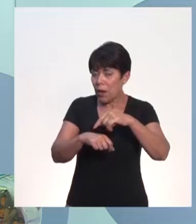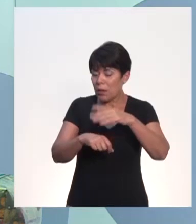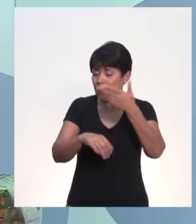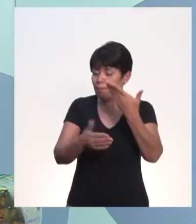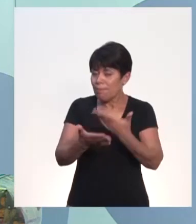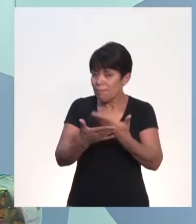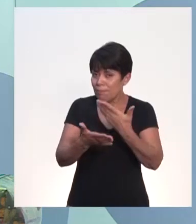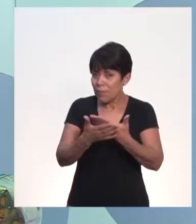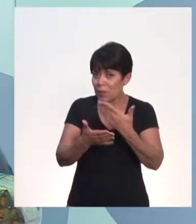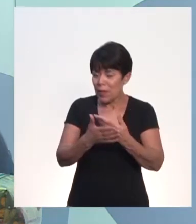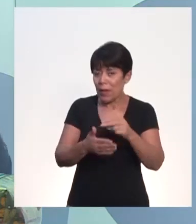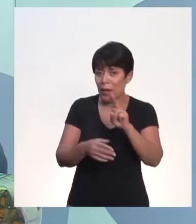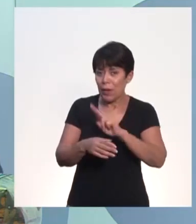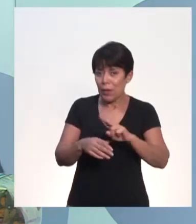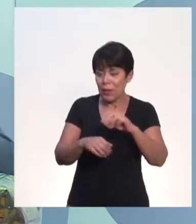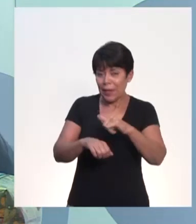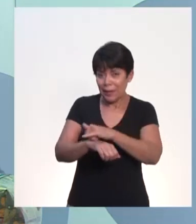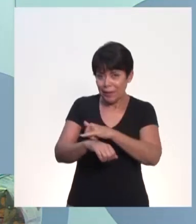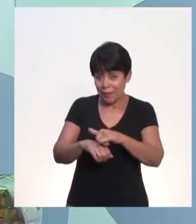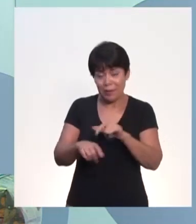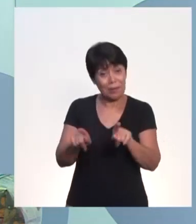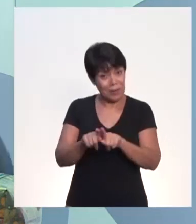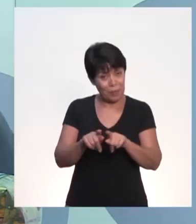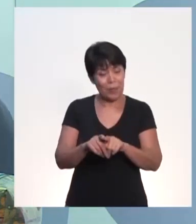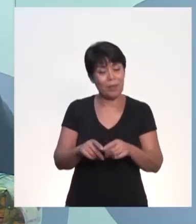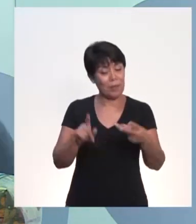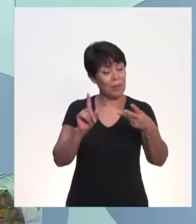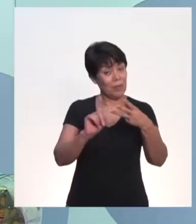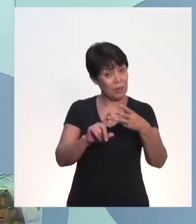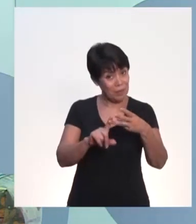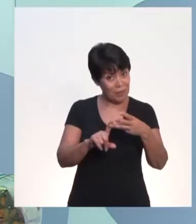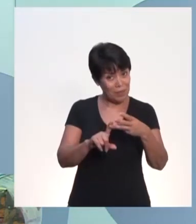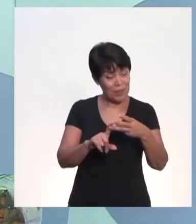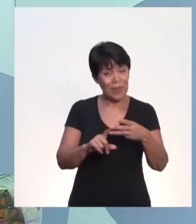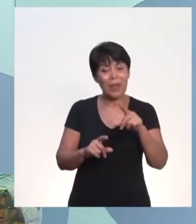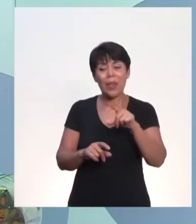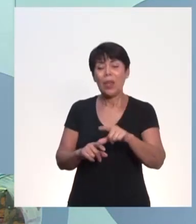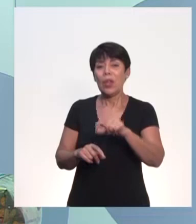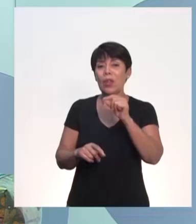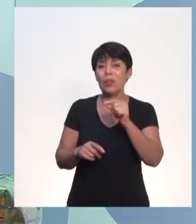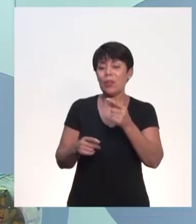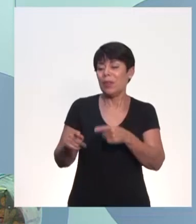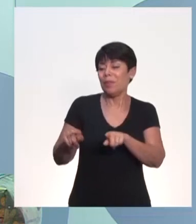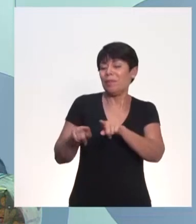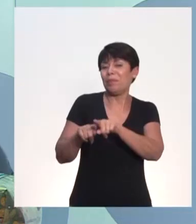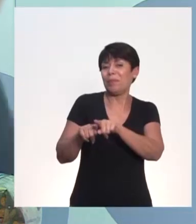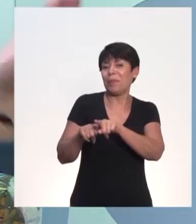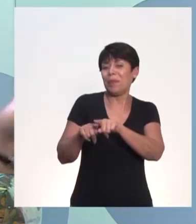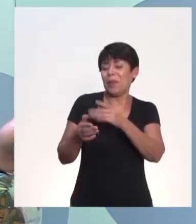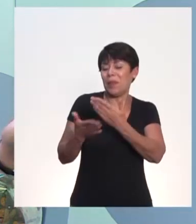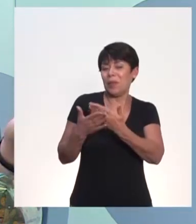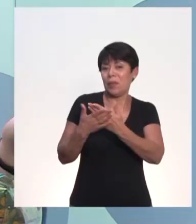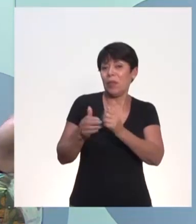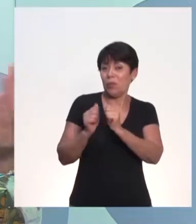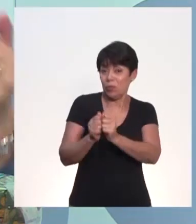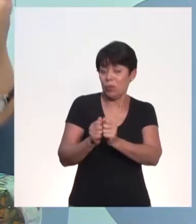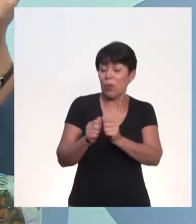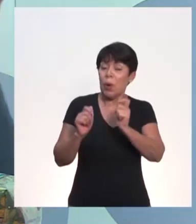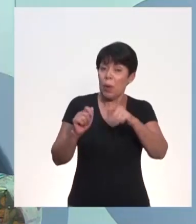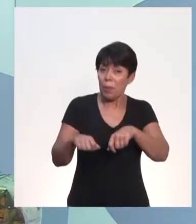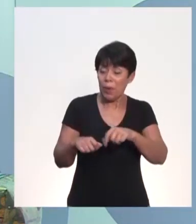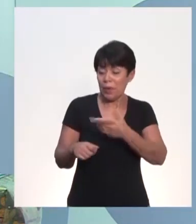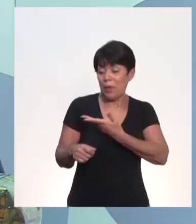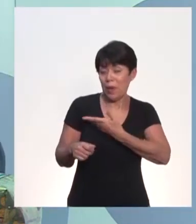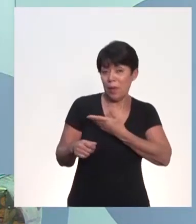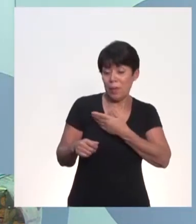as técnicas também. Terceiro preparativo, escolher um parceiro de estudo. Pode ser alguém da nossa sala, pode